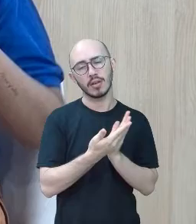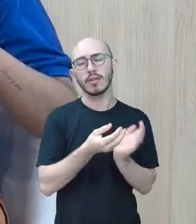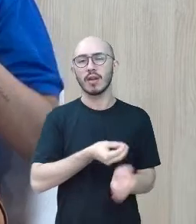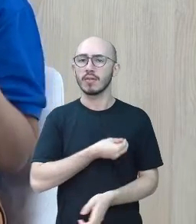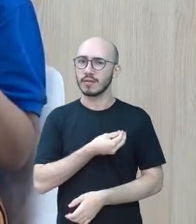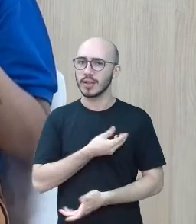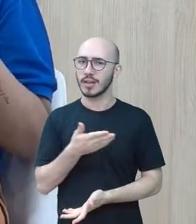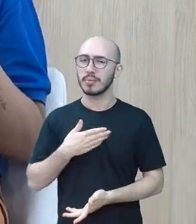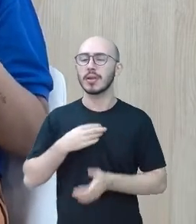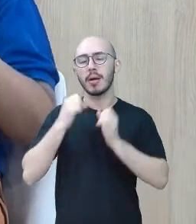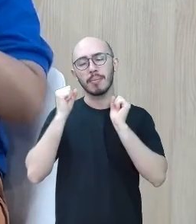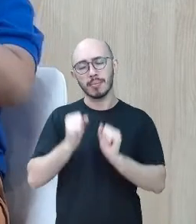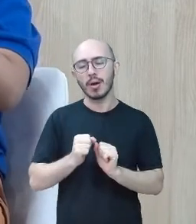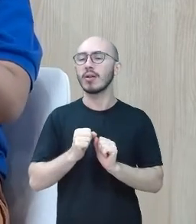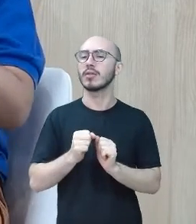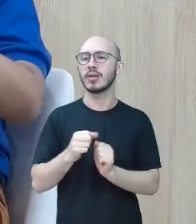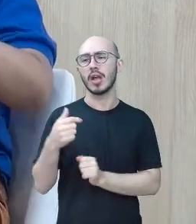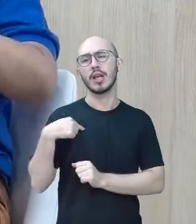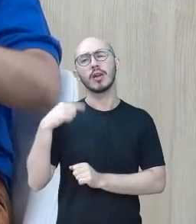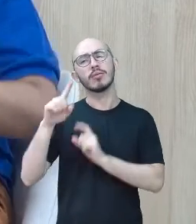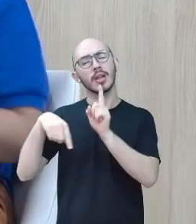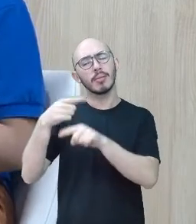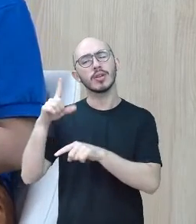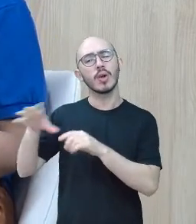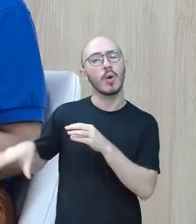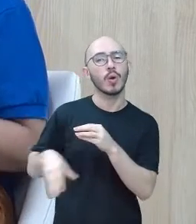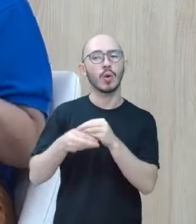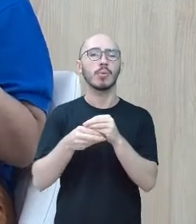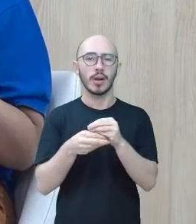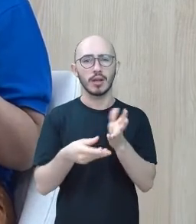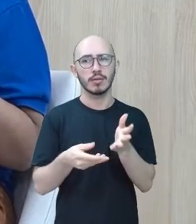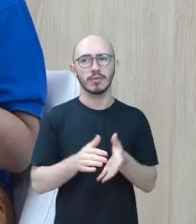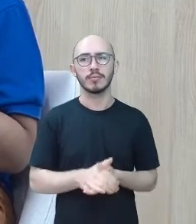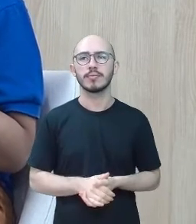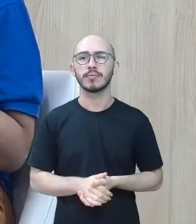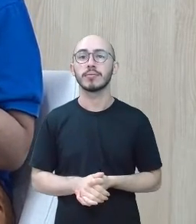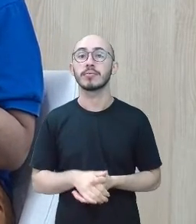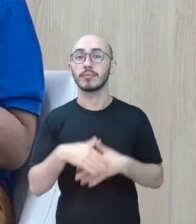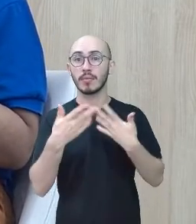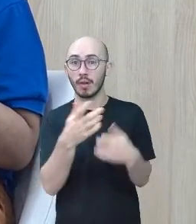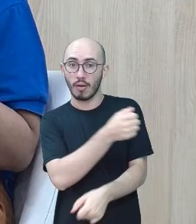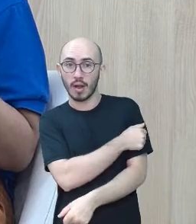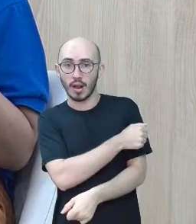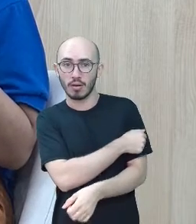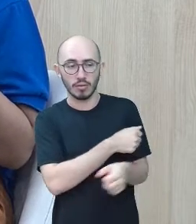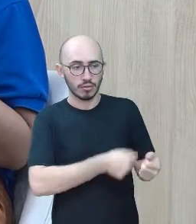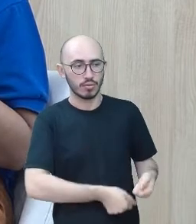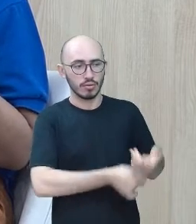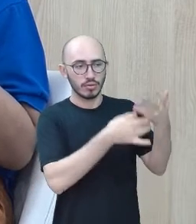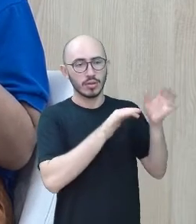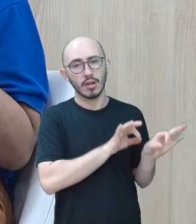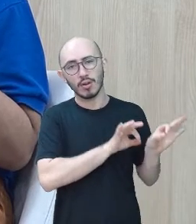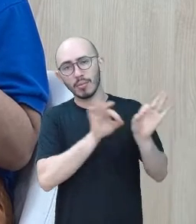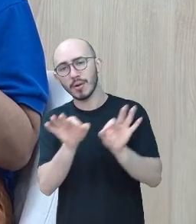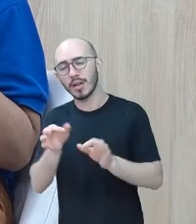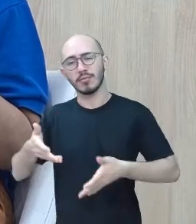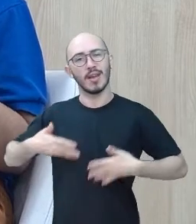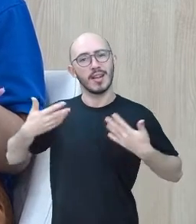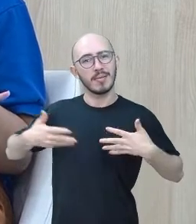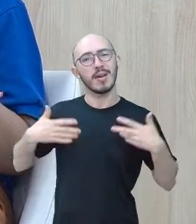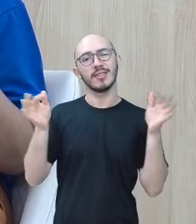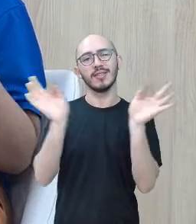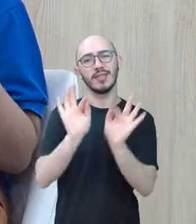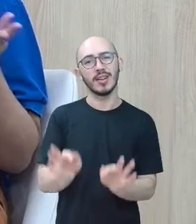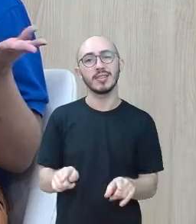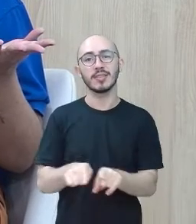vá adicionando algumas coisinhas, algumas fofocas que eu não disse. A galera tá acompanhando aqui no chat, tá bem feliz, tá bem animado.